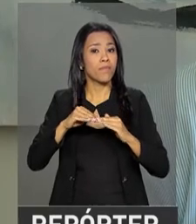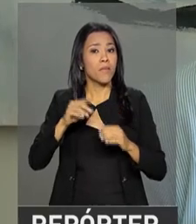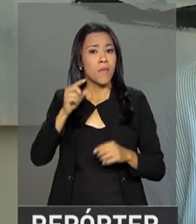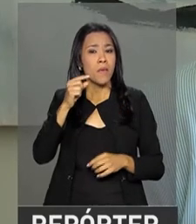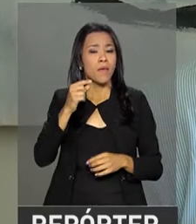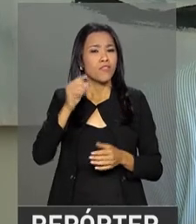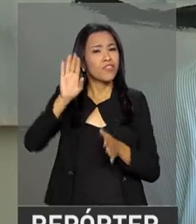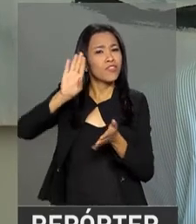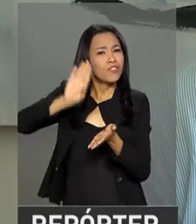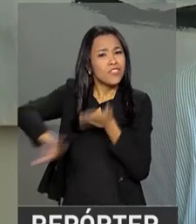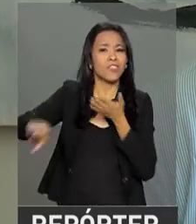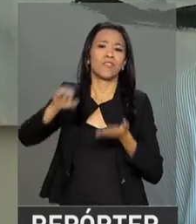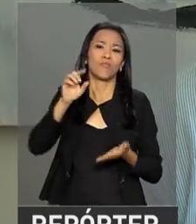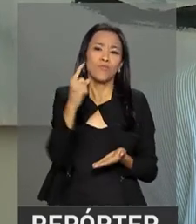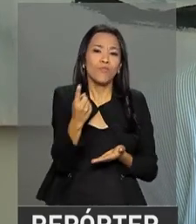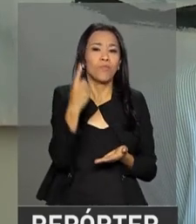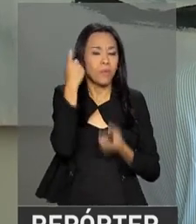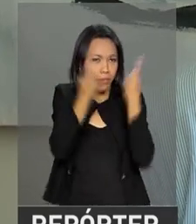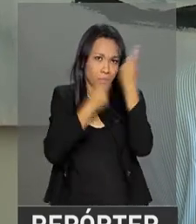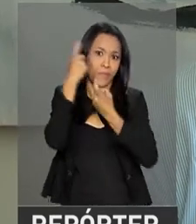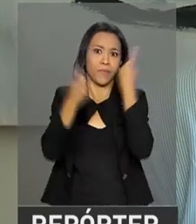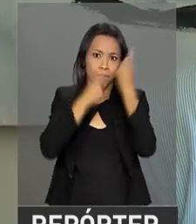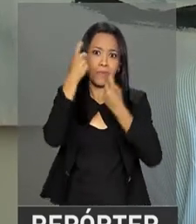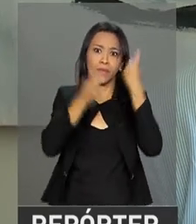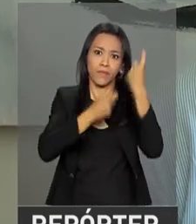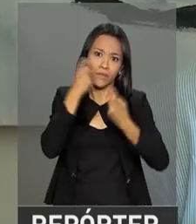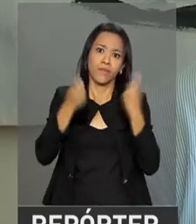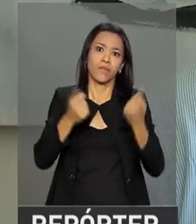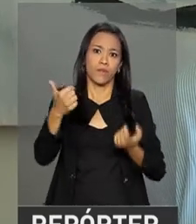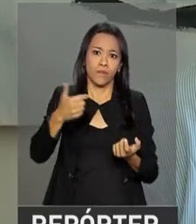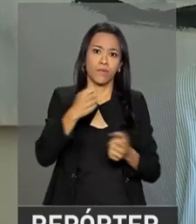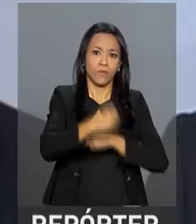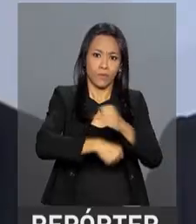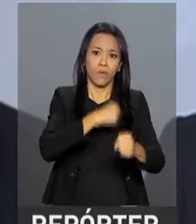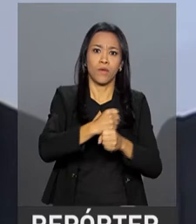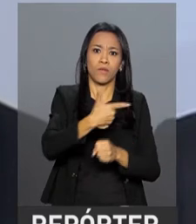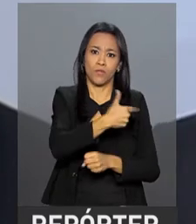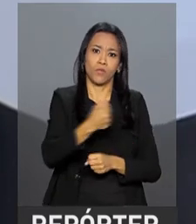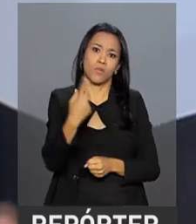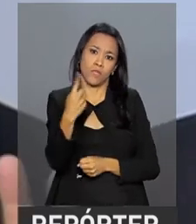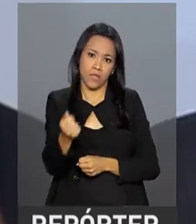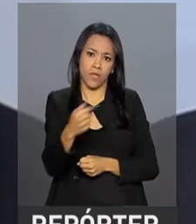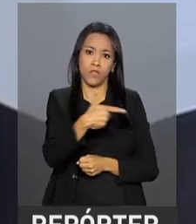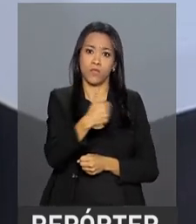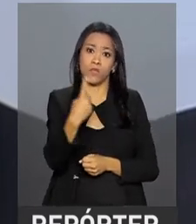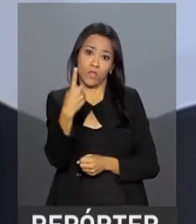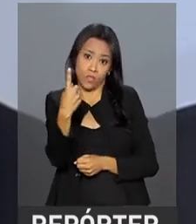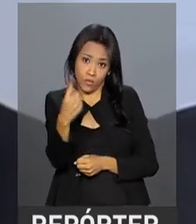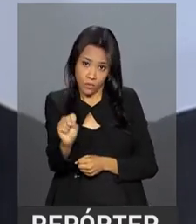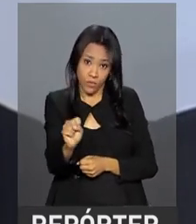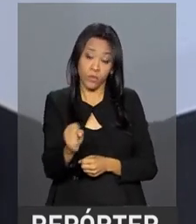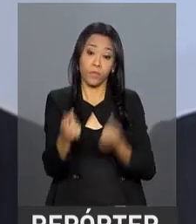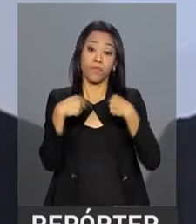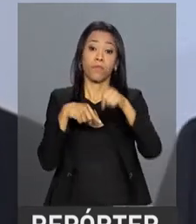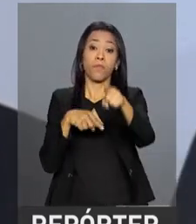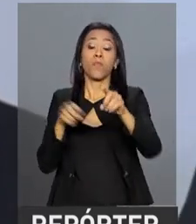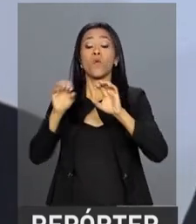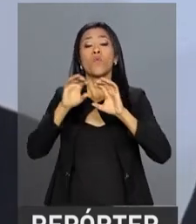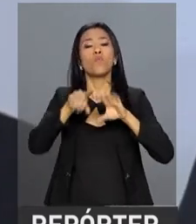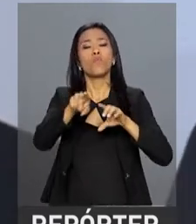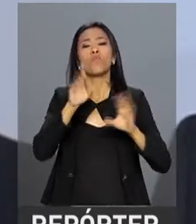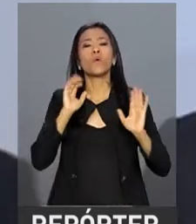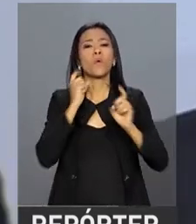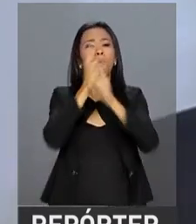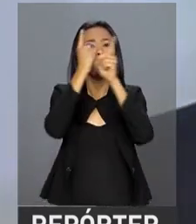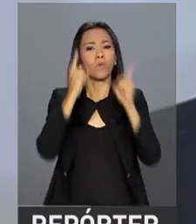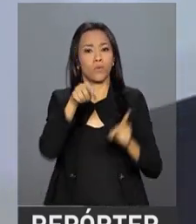é menos uma coisa para penalizar as famílias, né, em 2017 e 2018. Durante evento no Rio de Janeiro, o ministro da Fazenda,